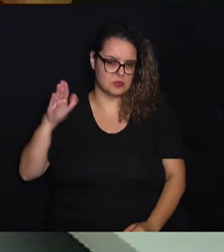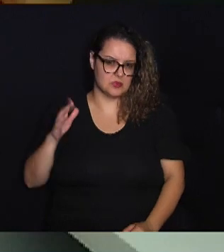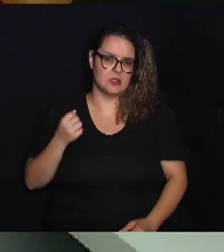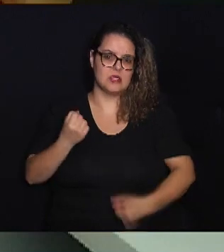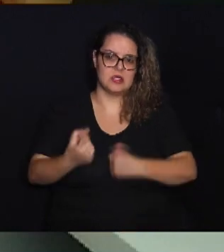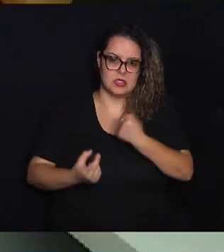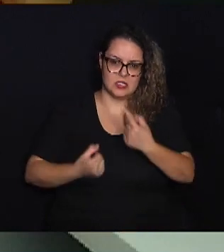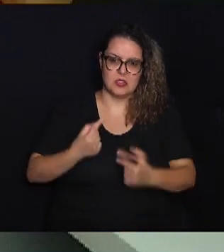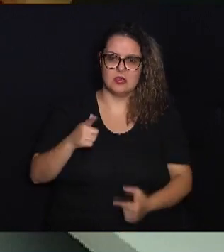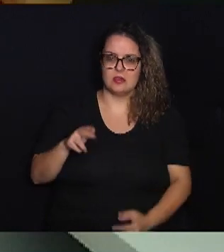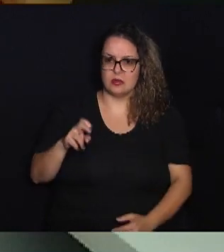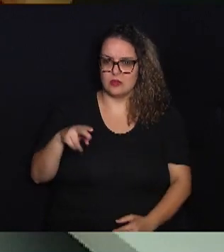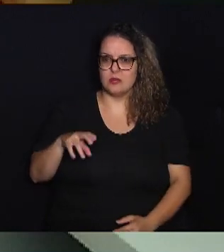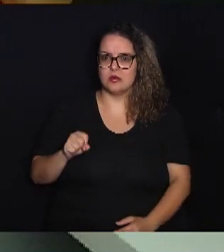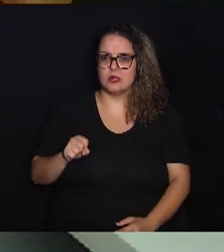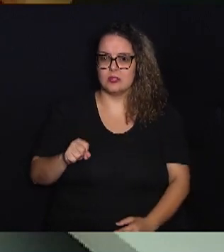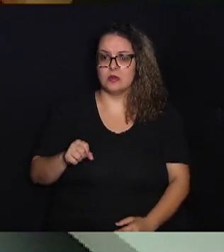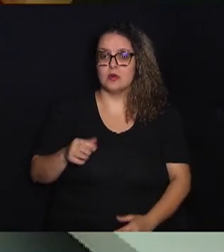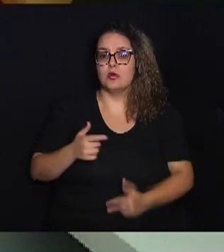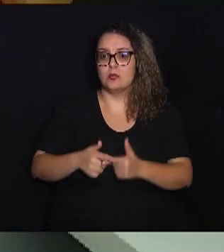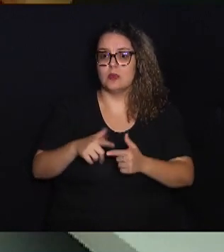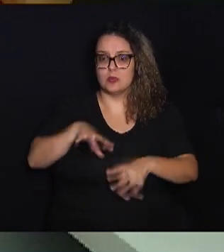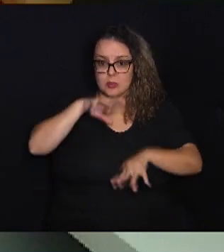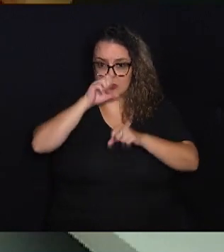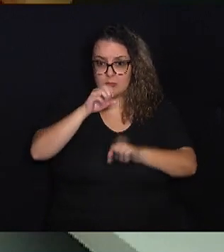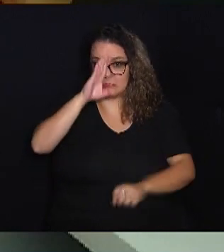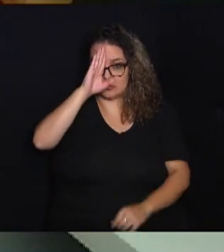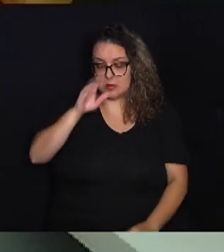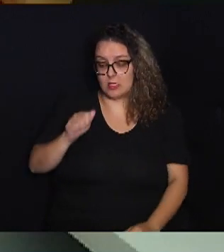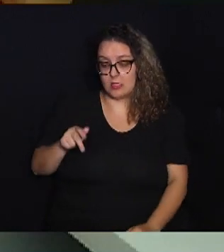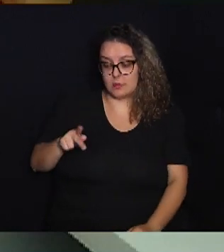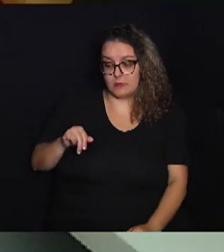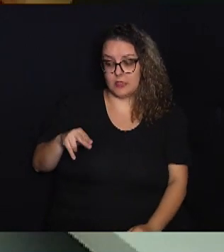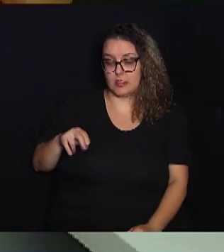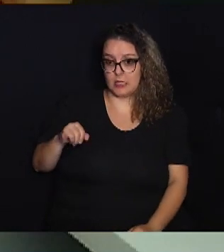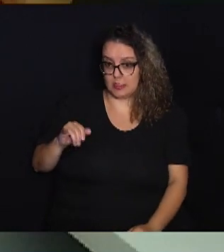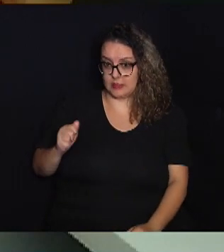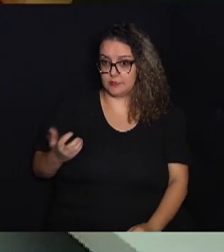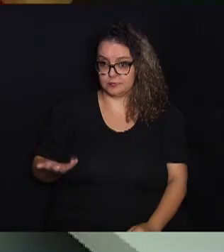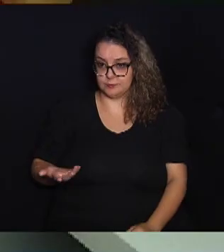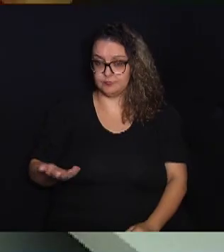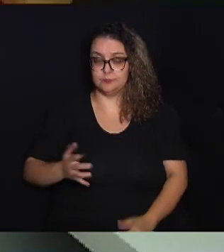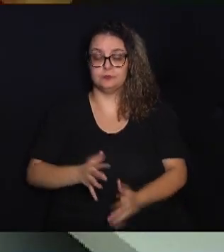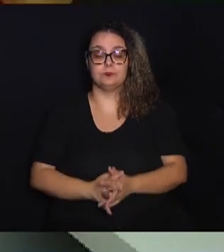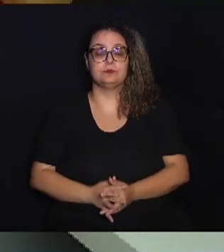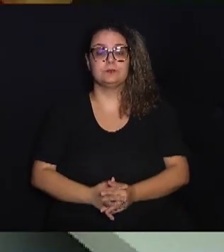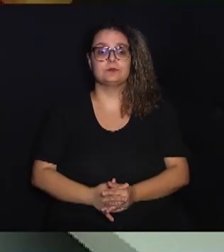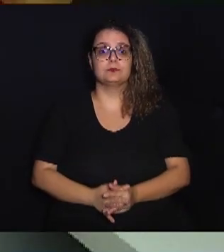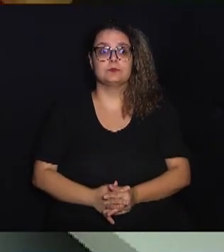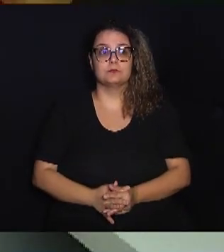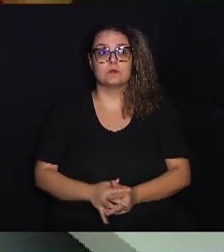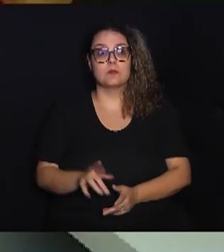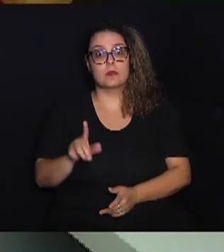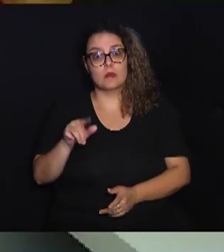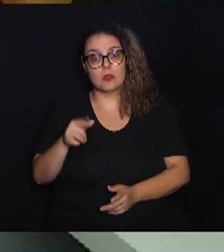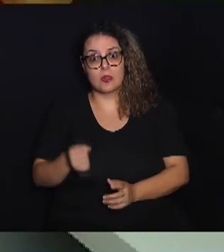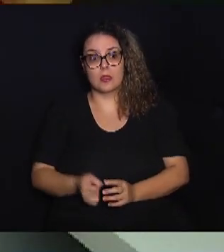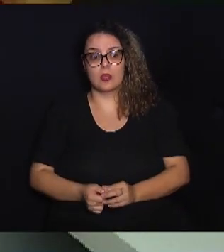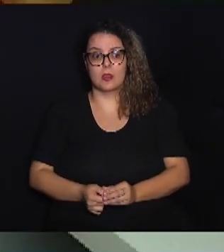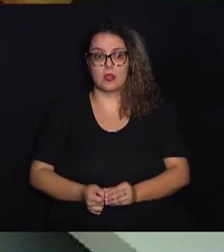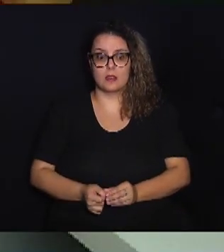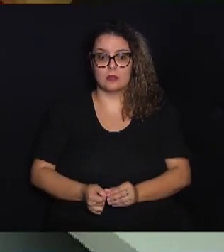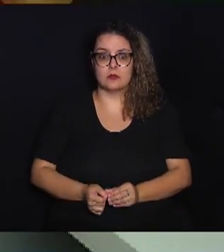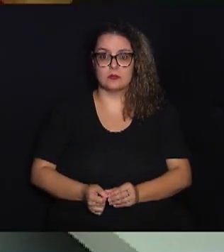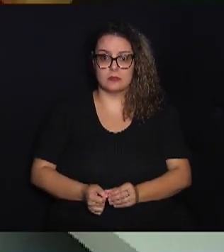grau de distúrbio respiratório, especialmente a apneia do sono, né? Então, Assim, é